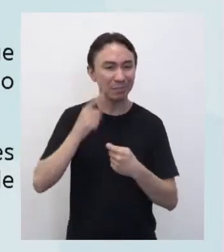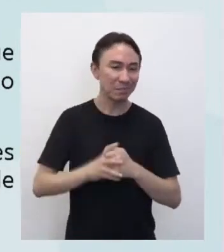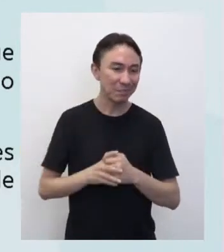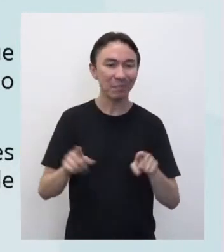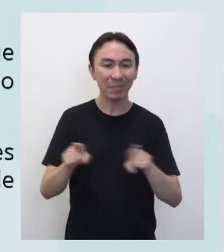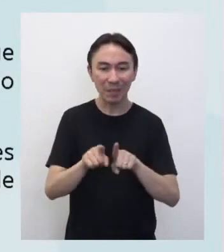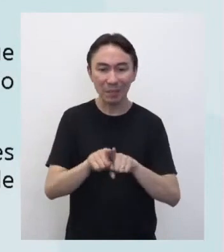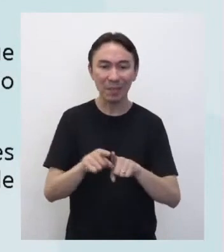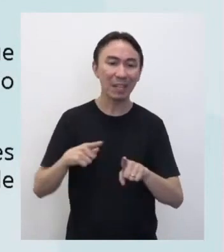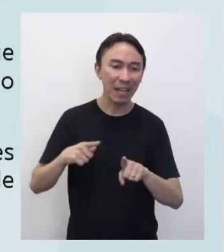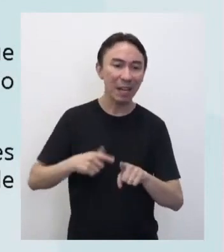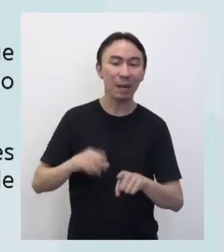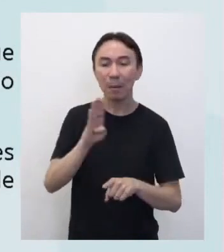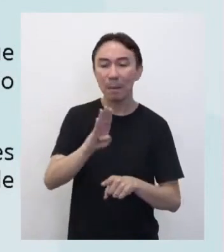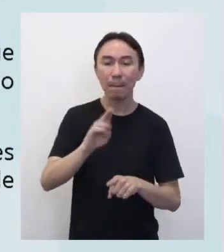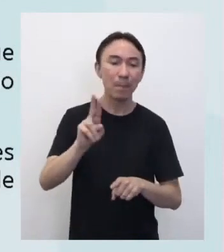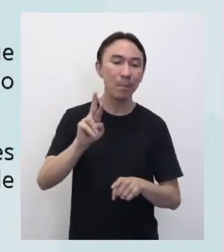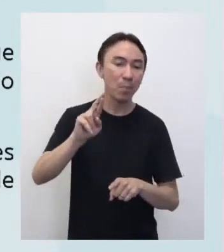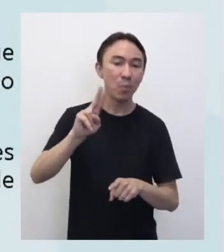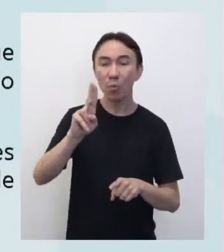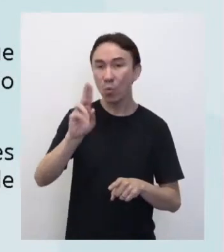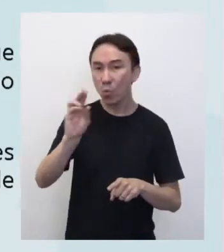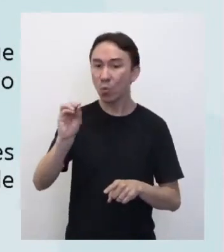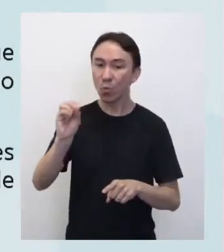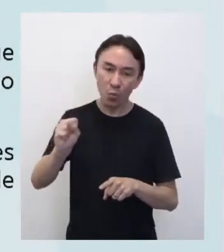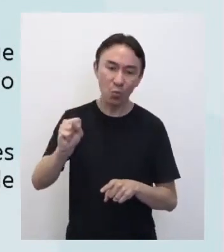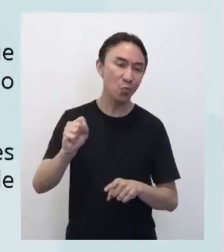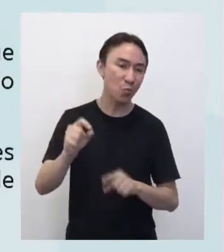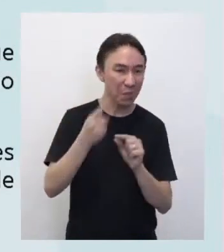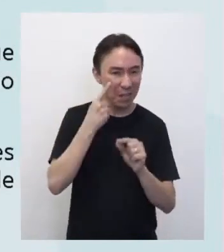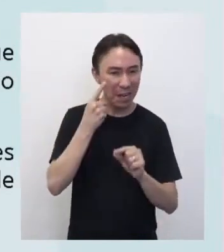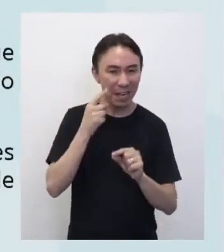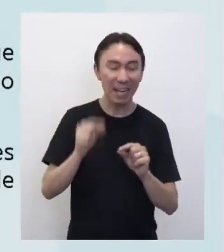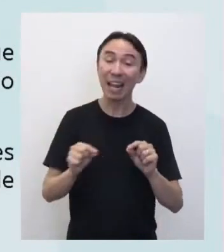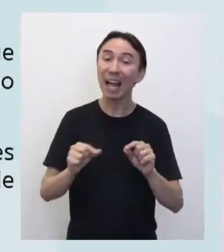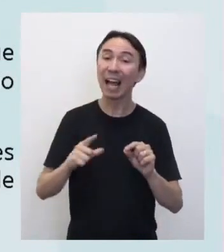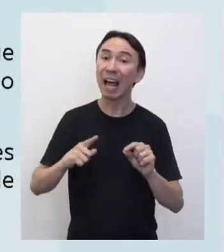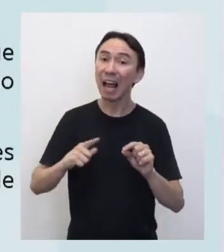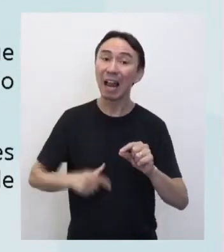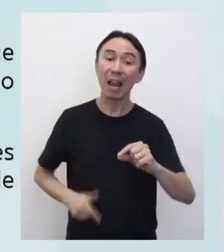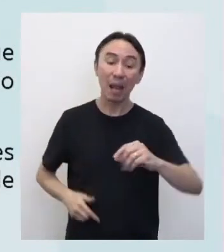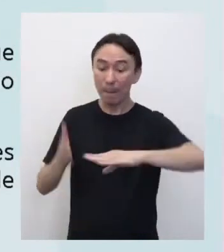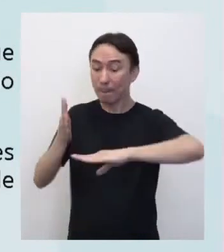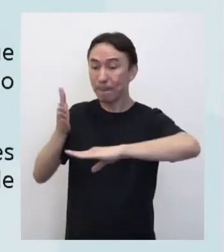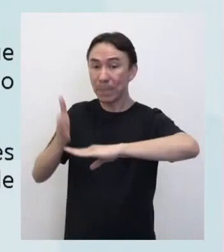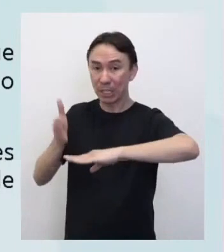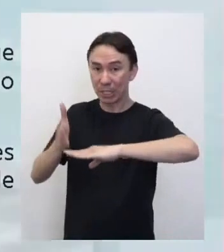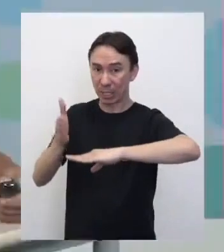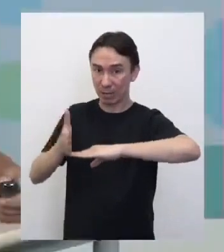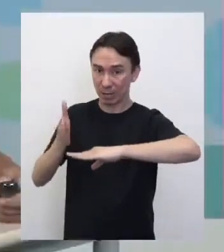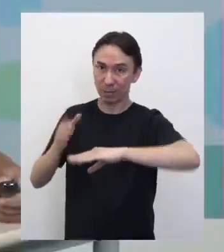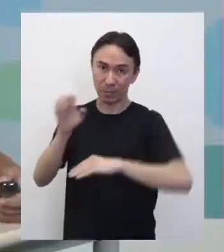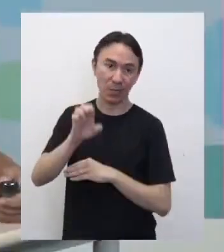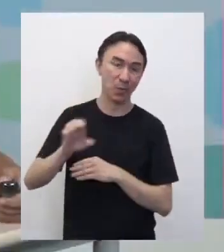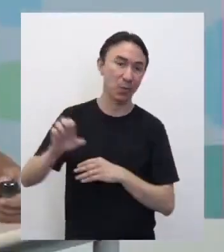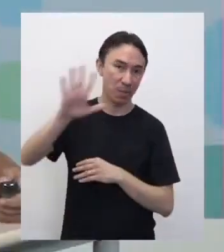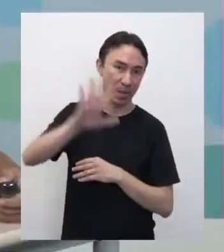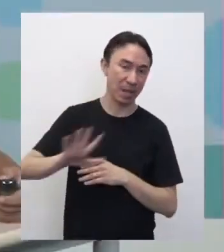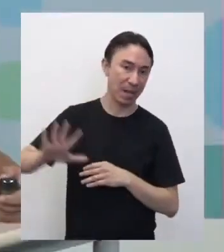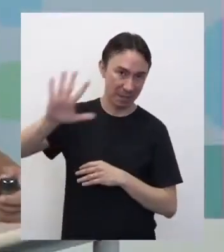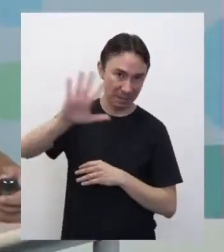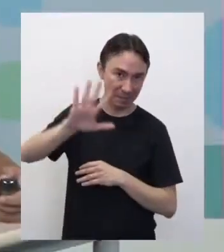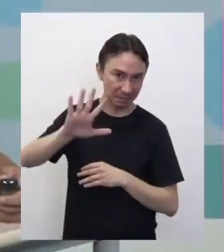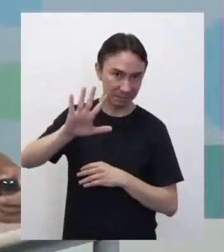as atividades econômicas que se consolidaram na modernidade europeia. Agora a gente vai ver quais são